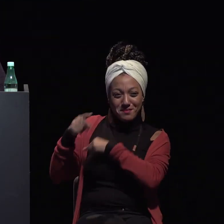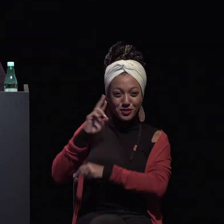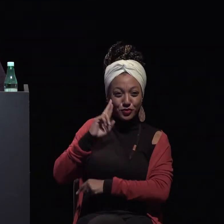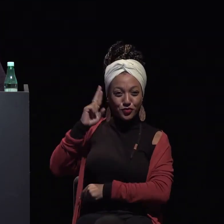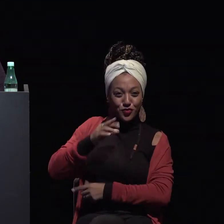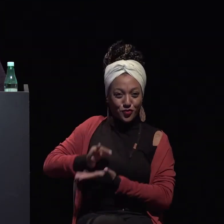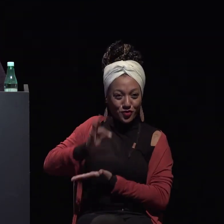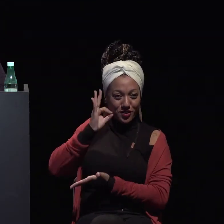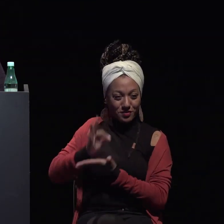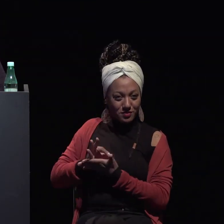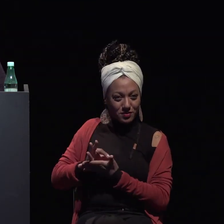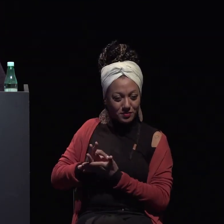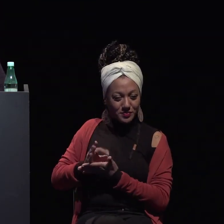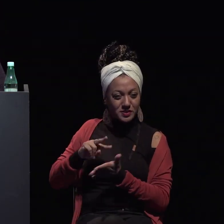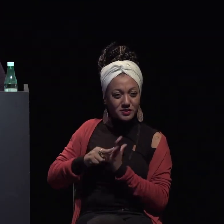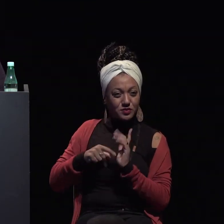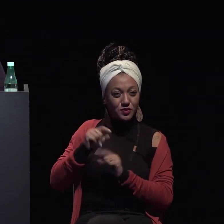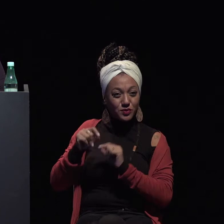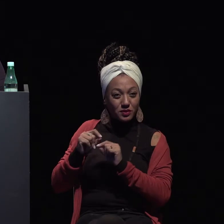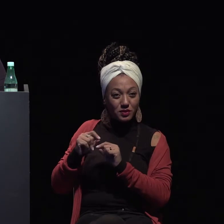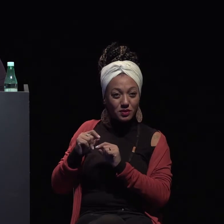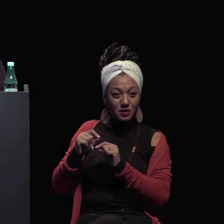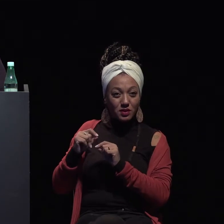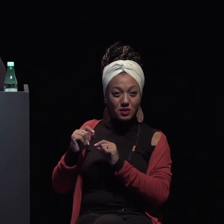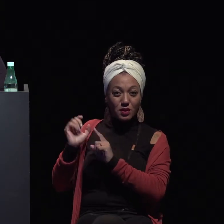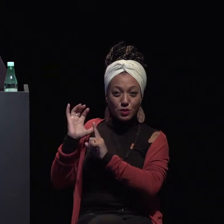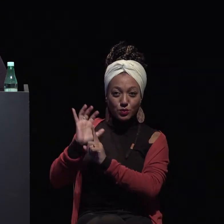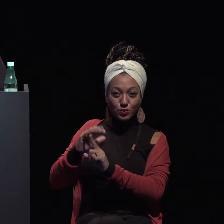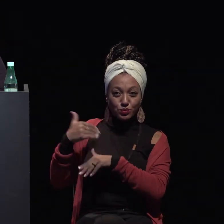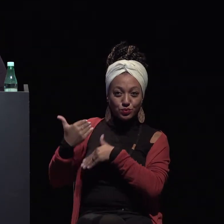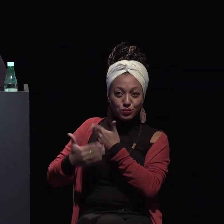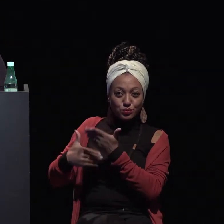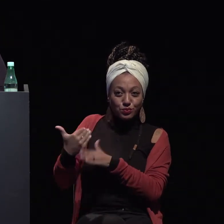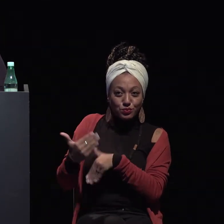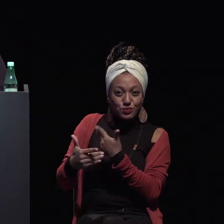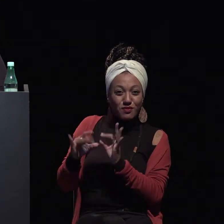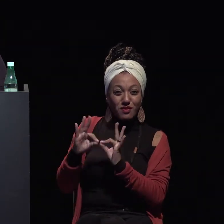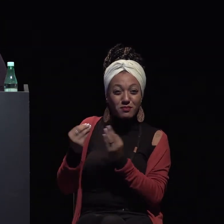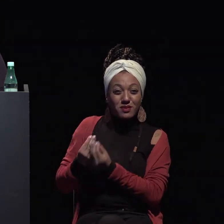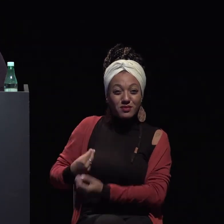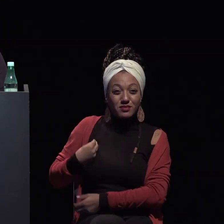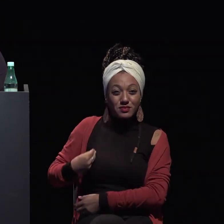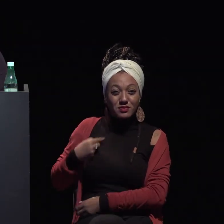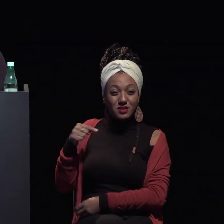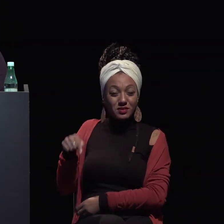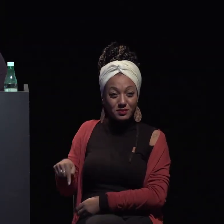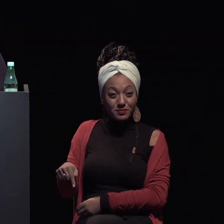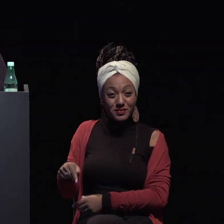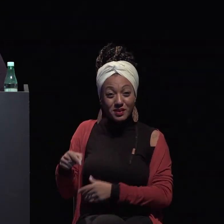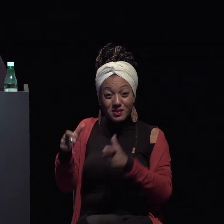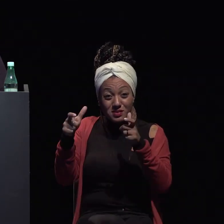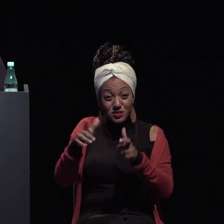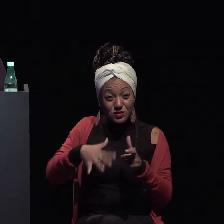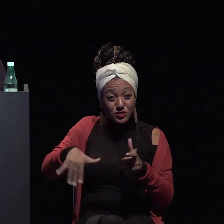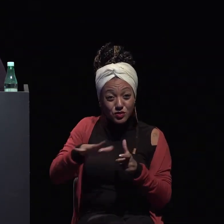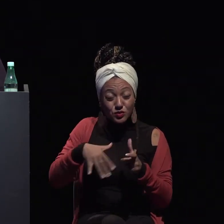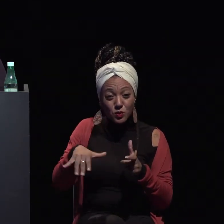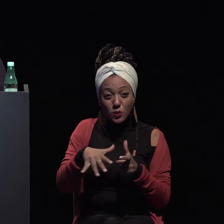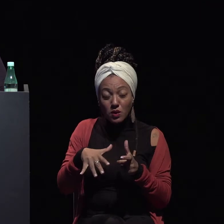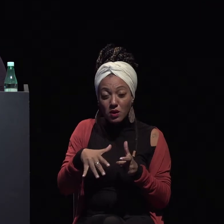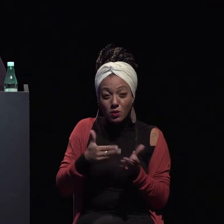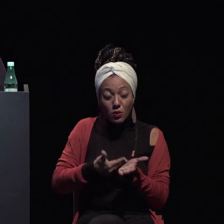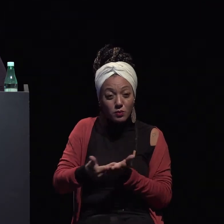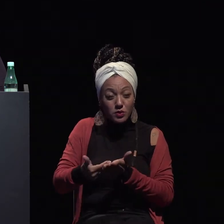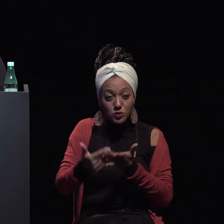de alguém que a família já foi das redondezas e que a especulação imobiliária vai levando para mais